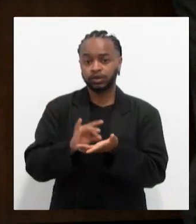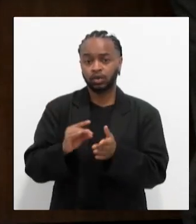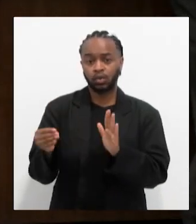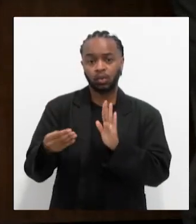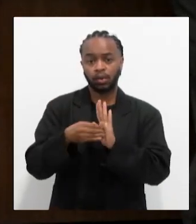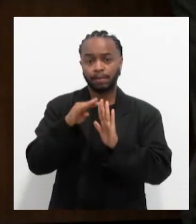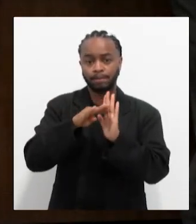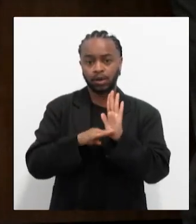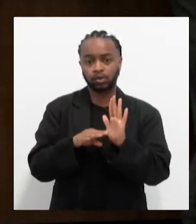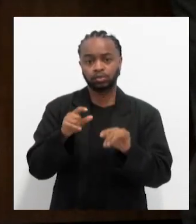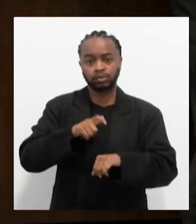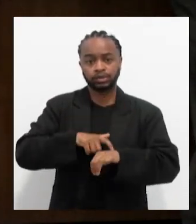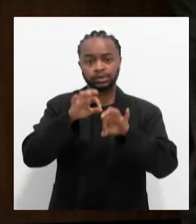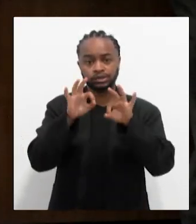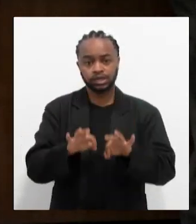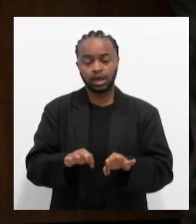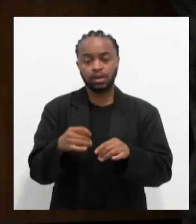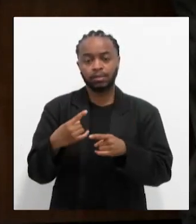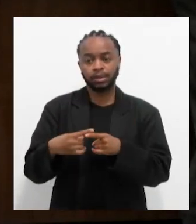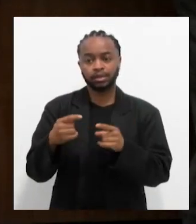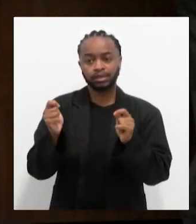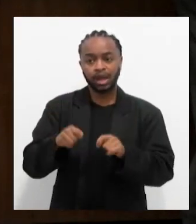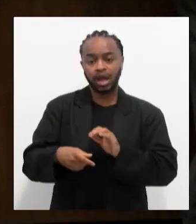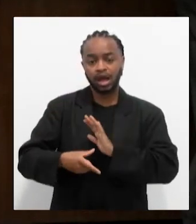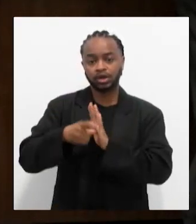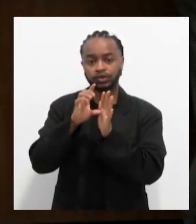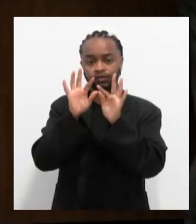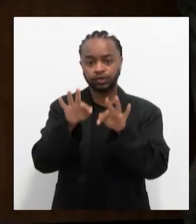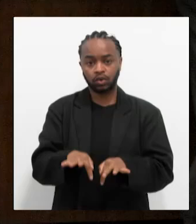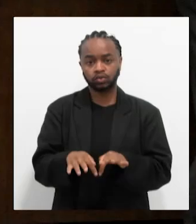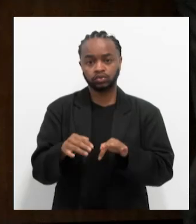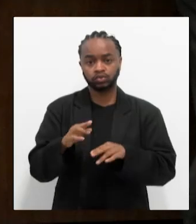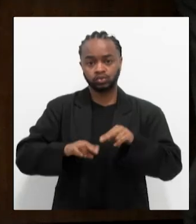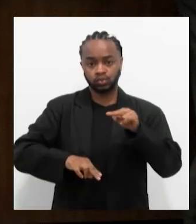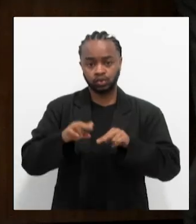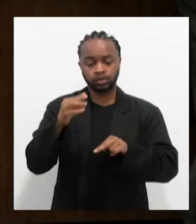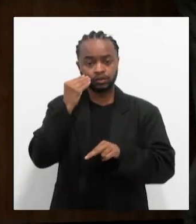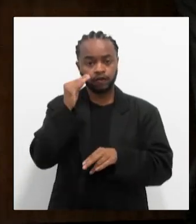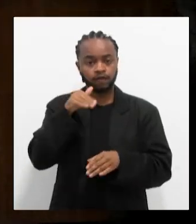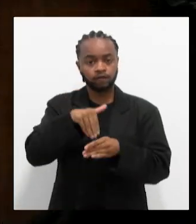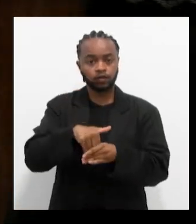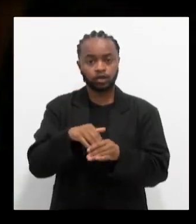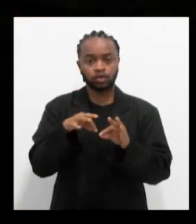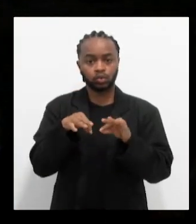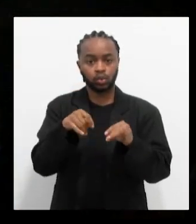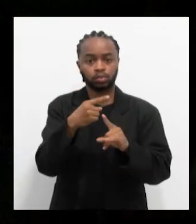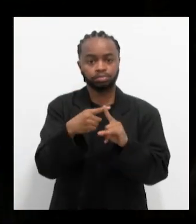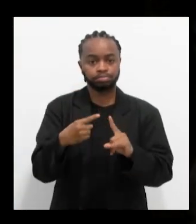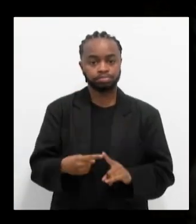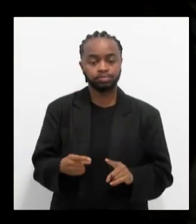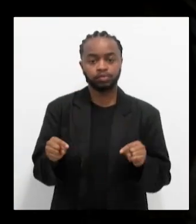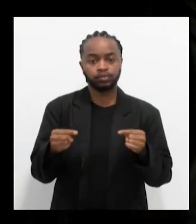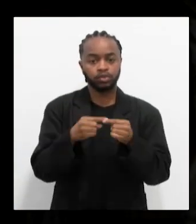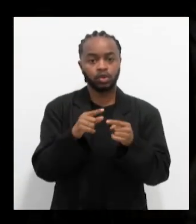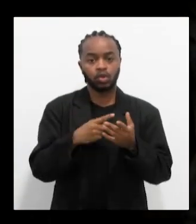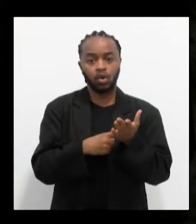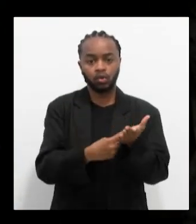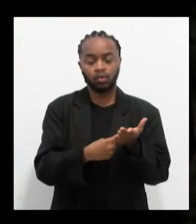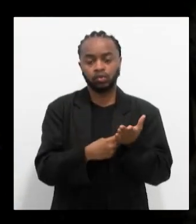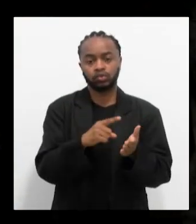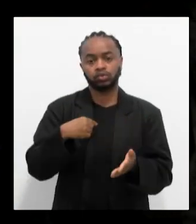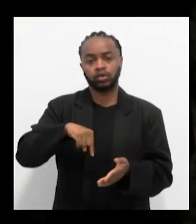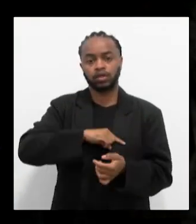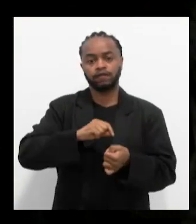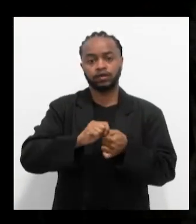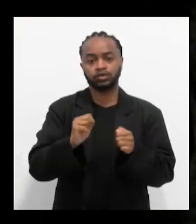tempo útil, que a gente possa, antes de concluir junho, votar os vetos dentro do acordo que a gente faz sempre